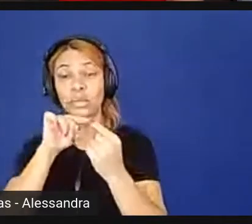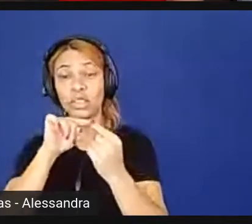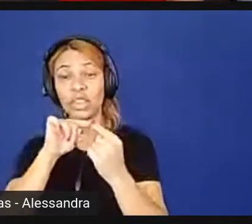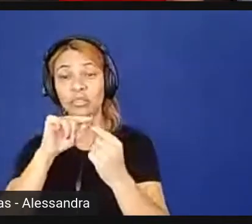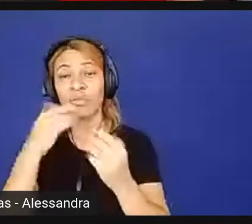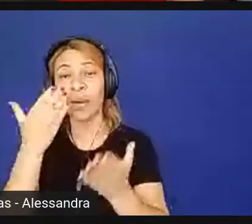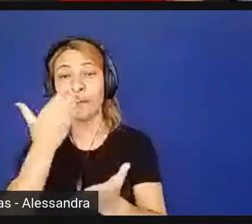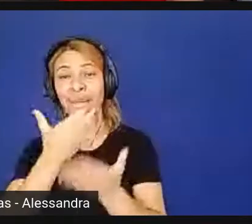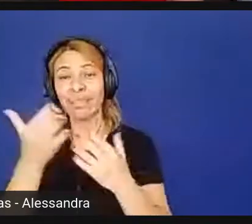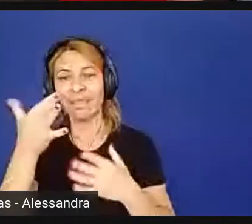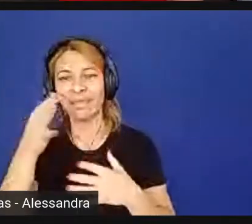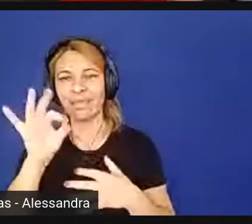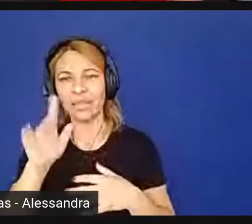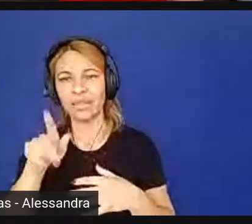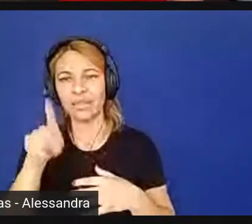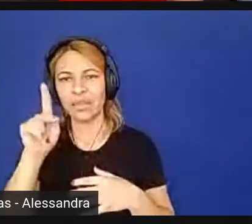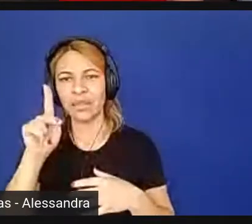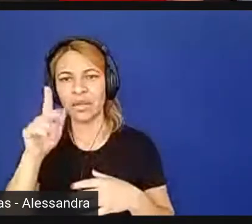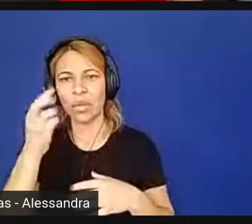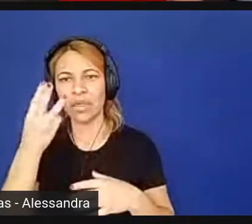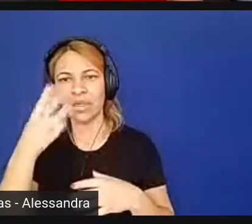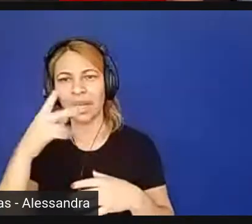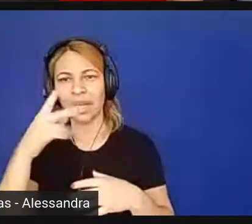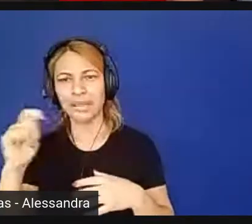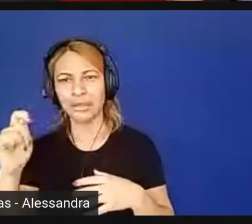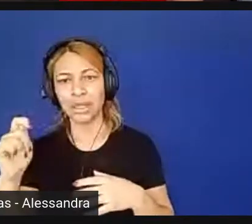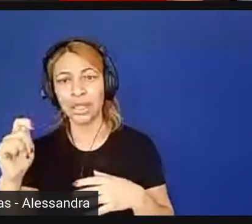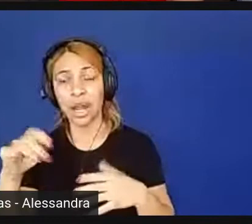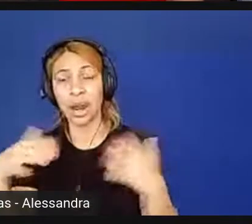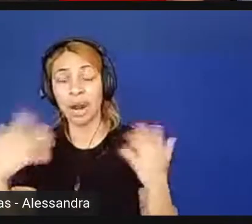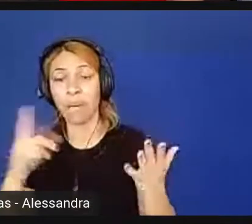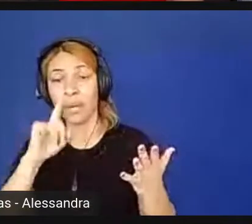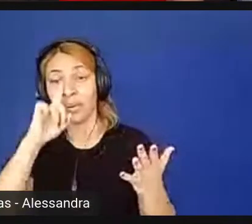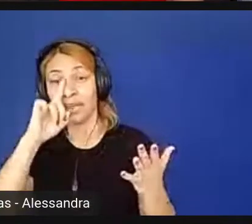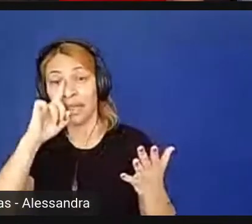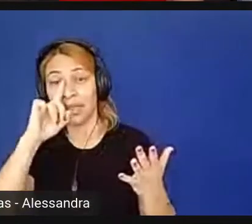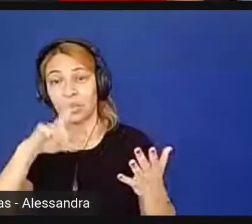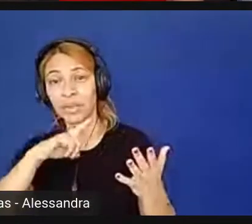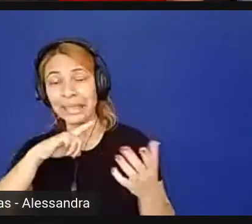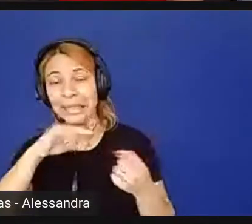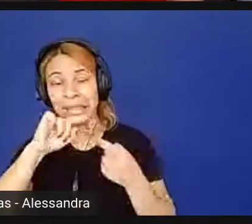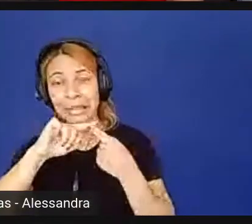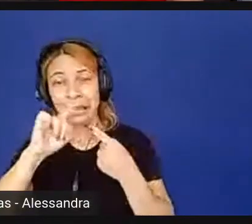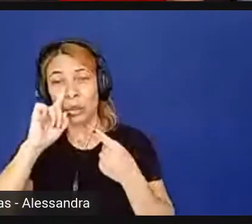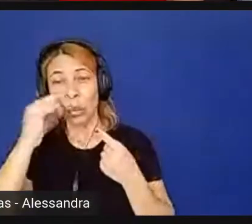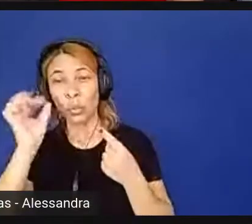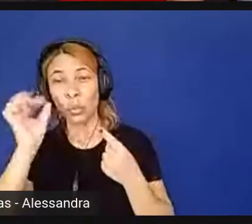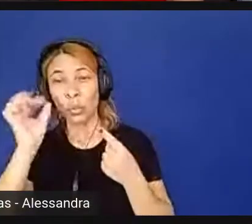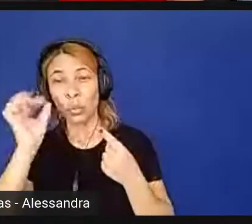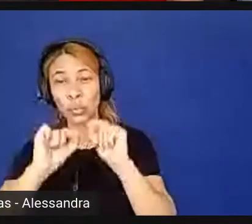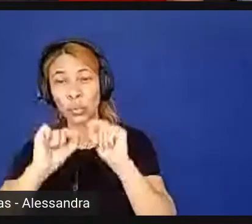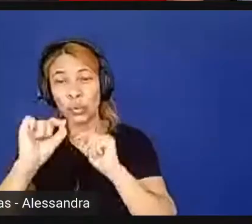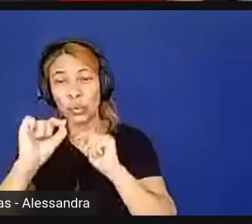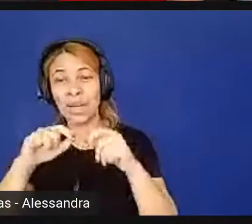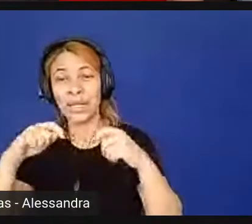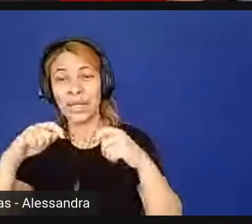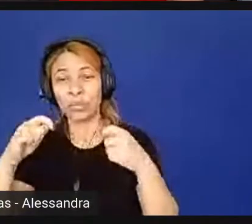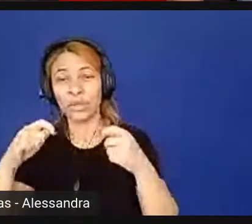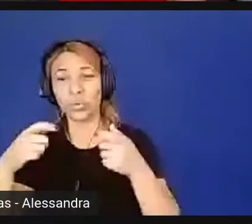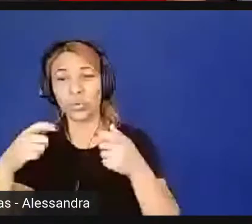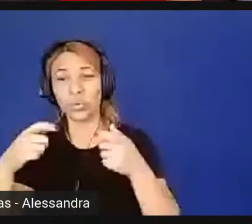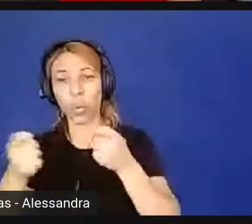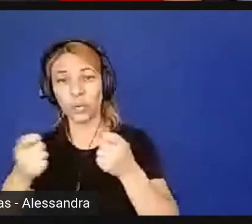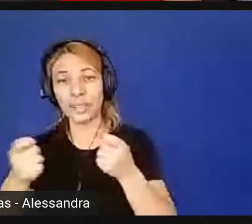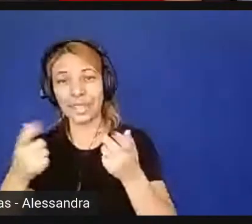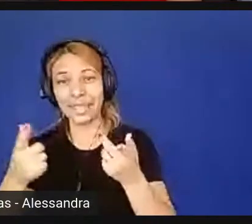em 6 meses. Cara, quais são os riscos que eu vou ter? Cara, assim, eu vou ter que ter controles, porque se